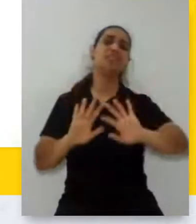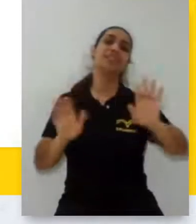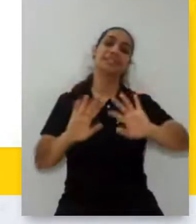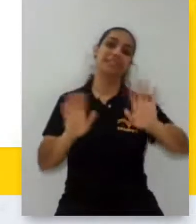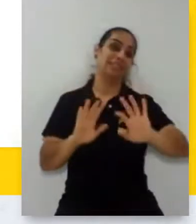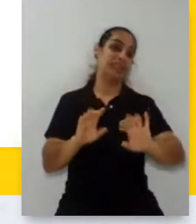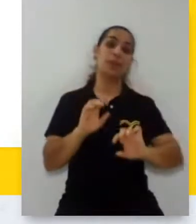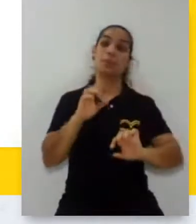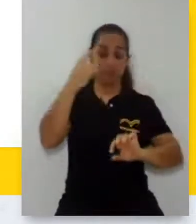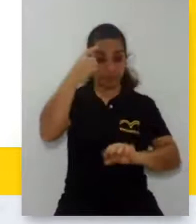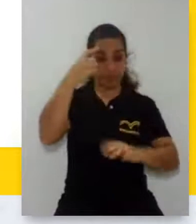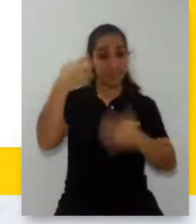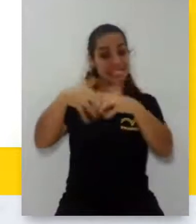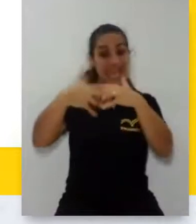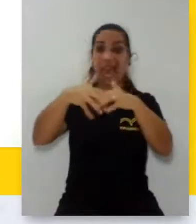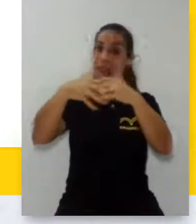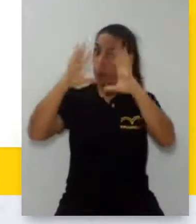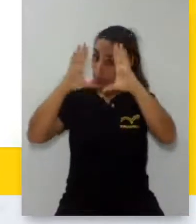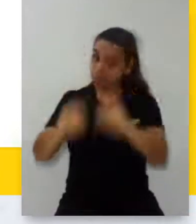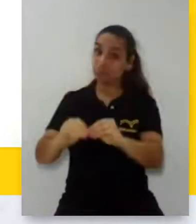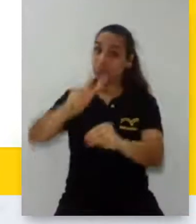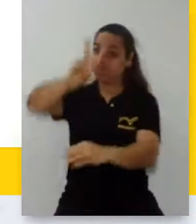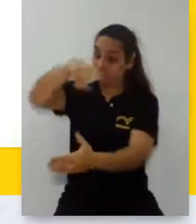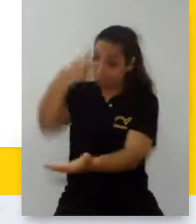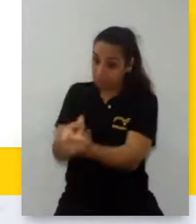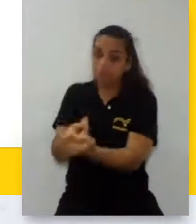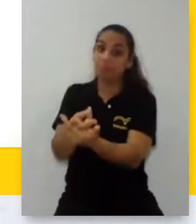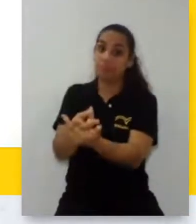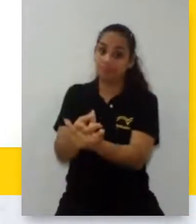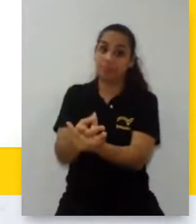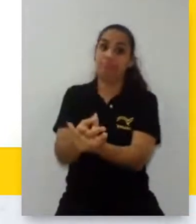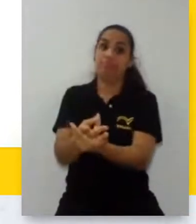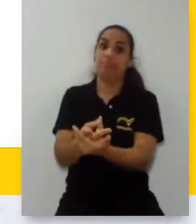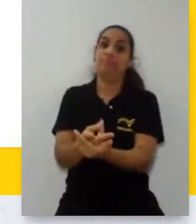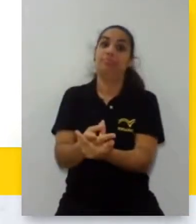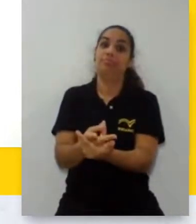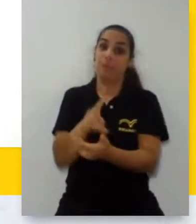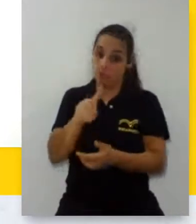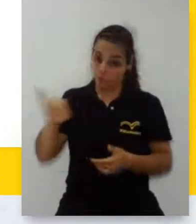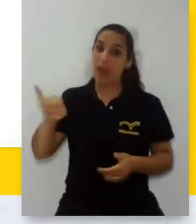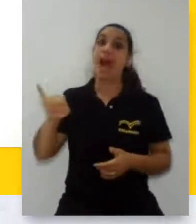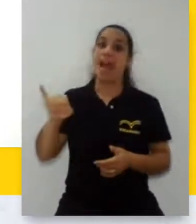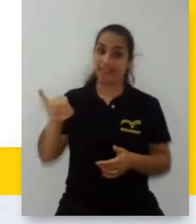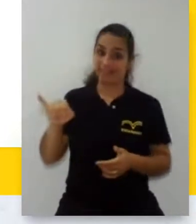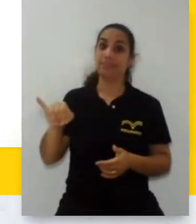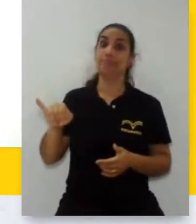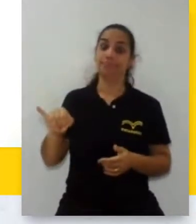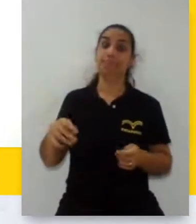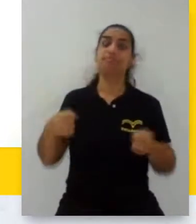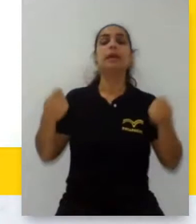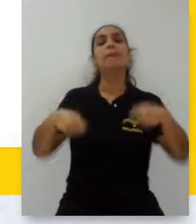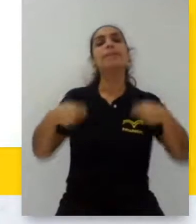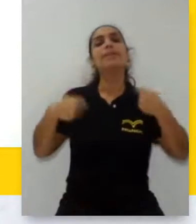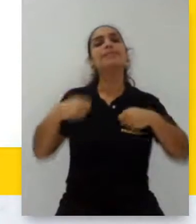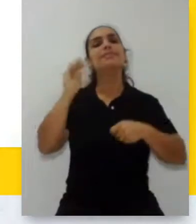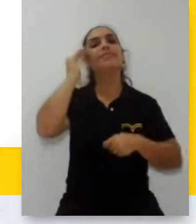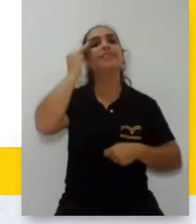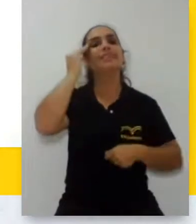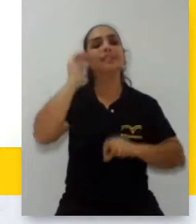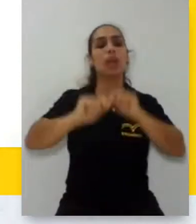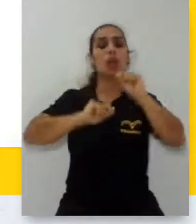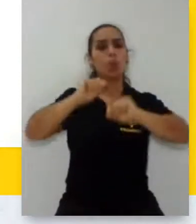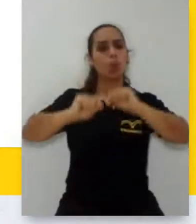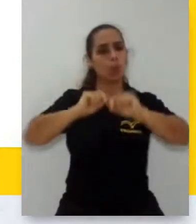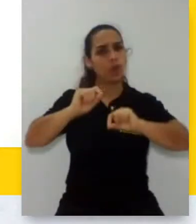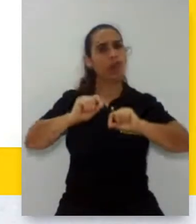desmaiar. Então, se for possível, mede a glicose, faz o exercício. A minha recomendação para vocês faz uma refeição